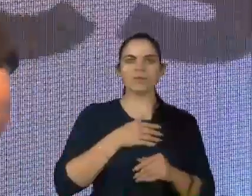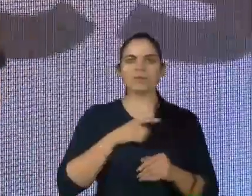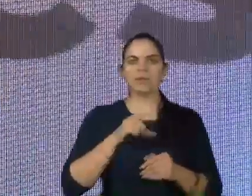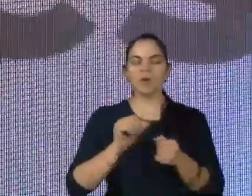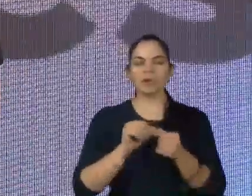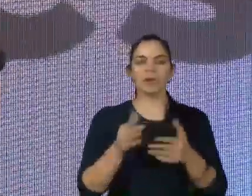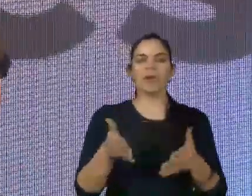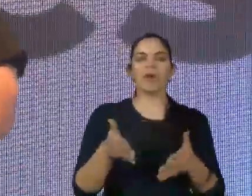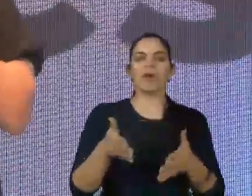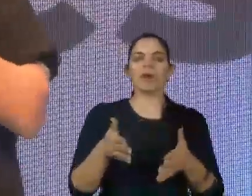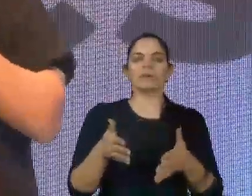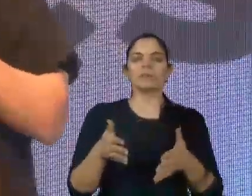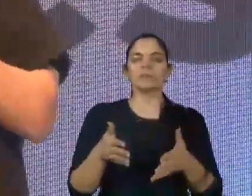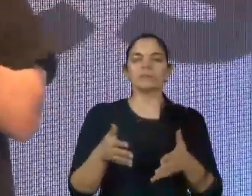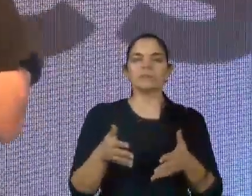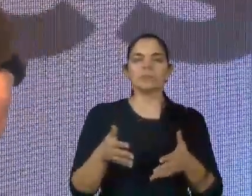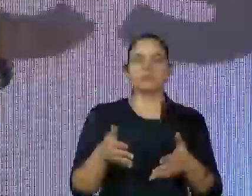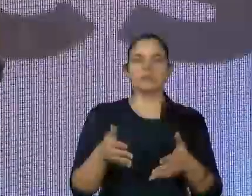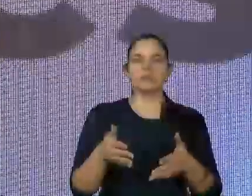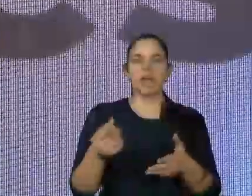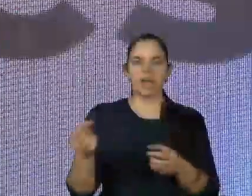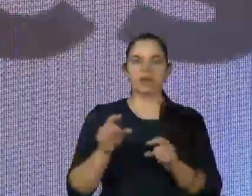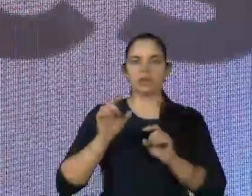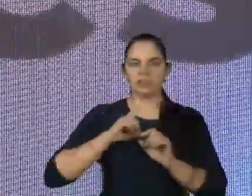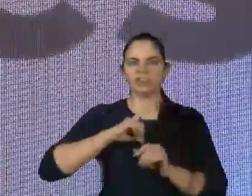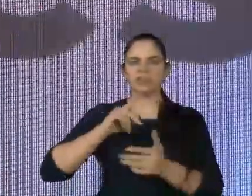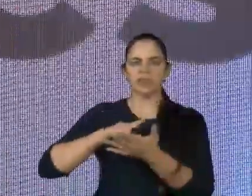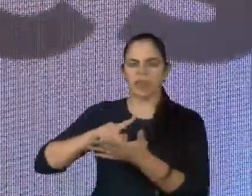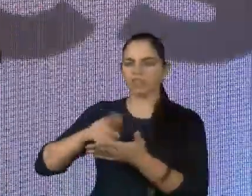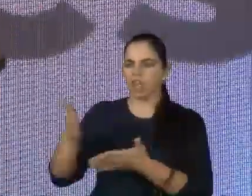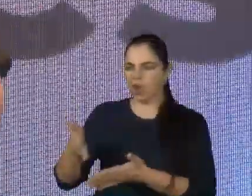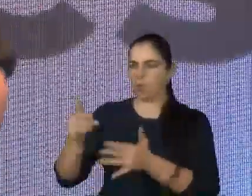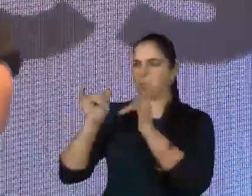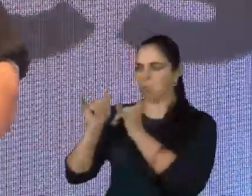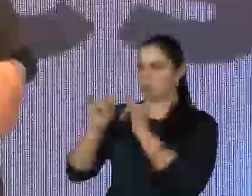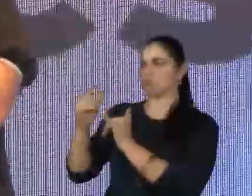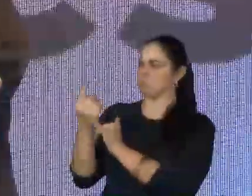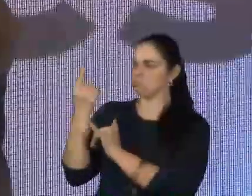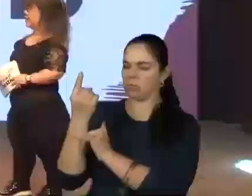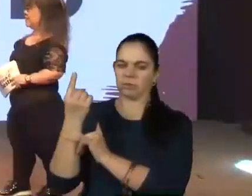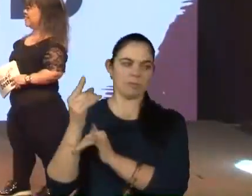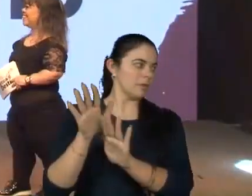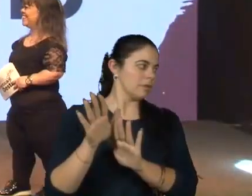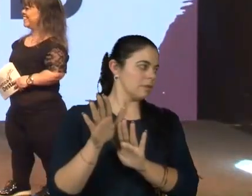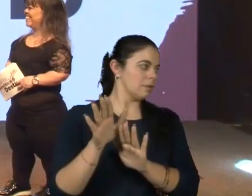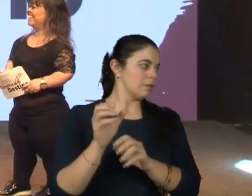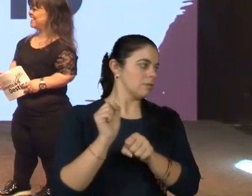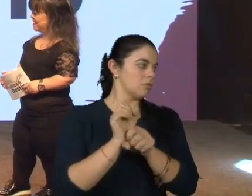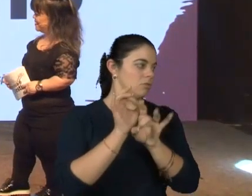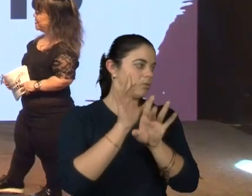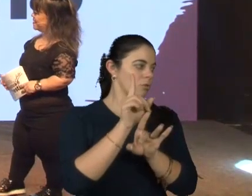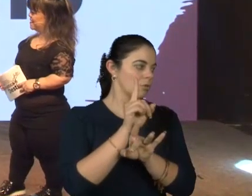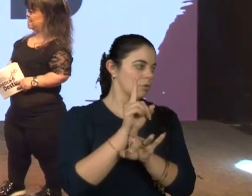concluindo, que assim, eu já pego o metrô, né? Peraí, você está me dizendo que